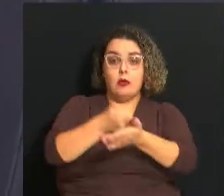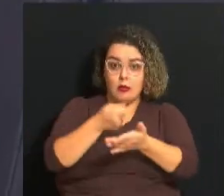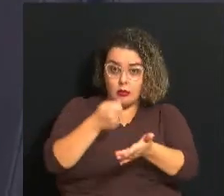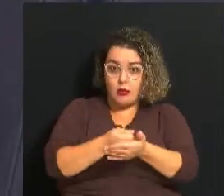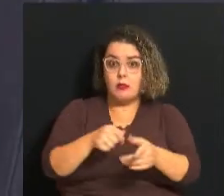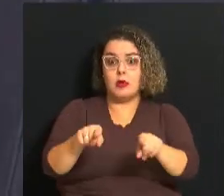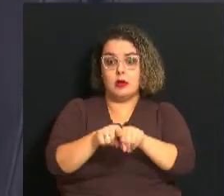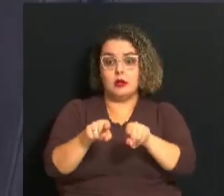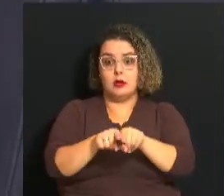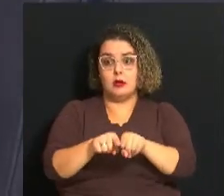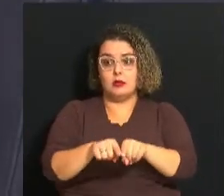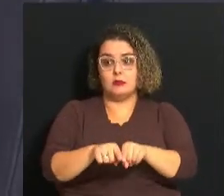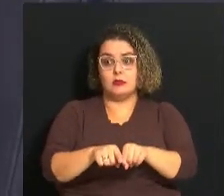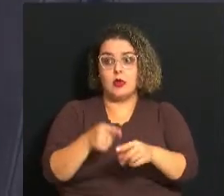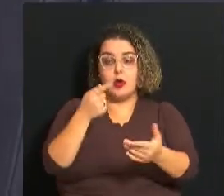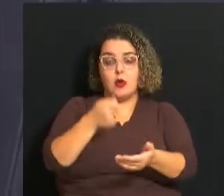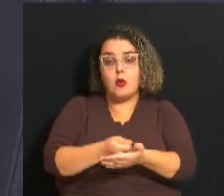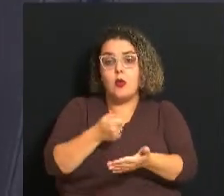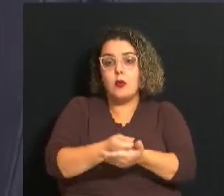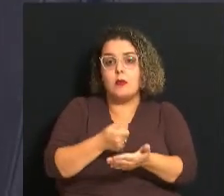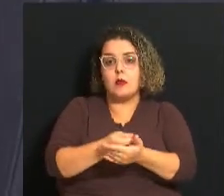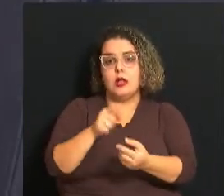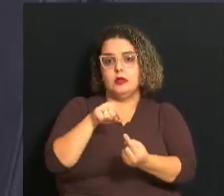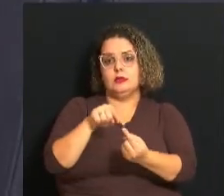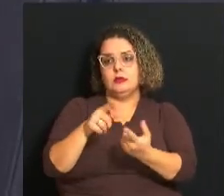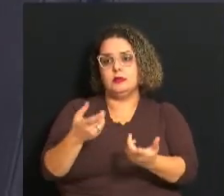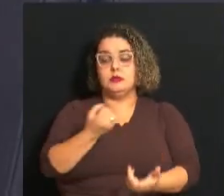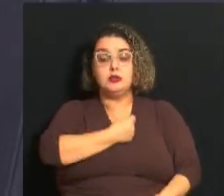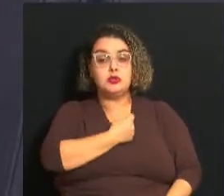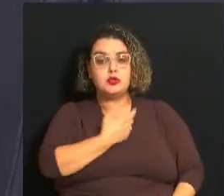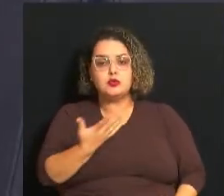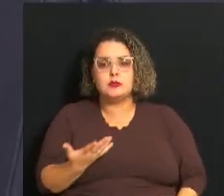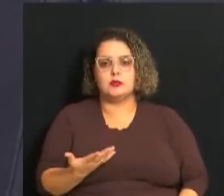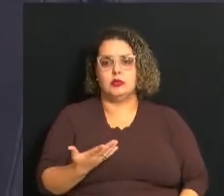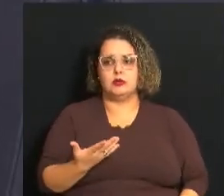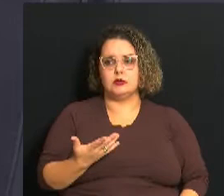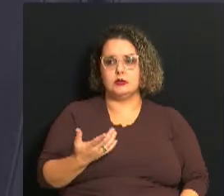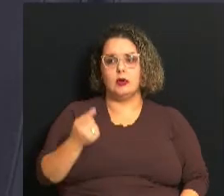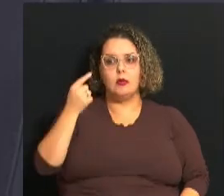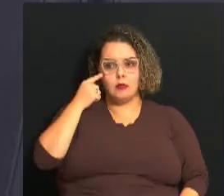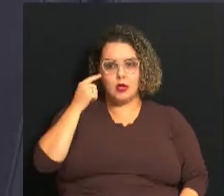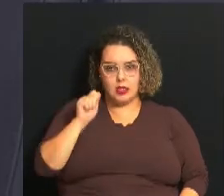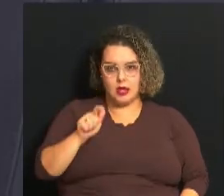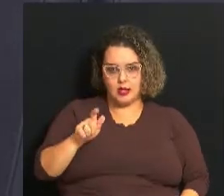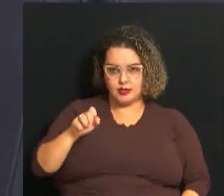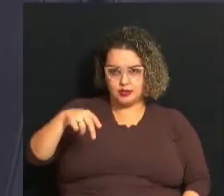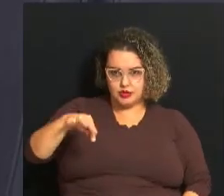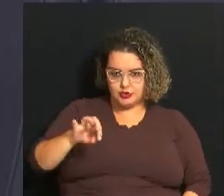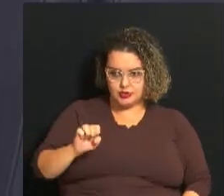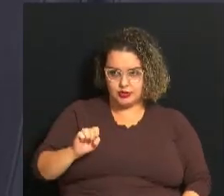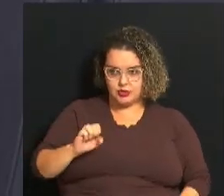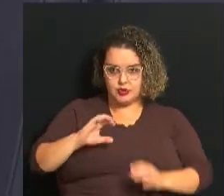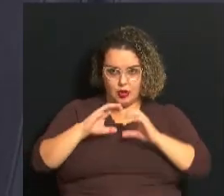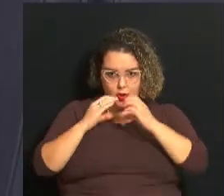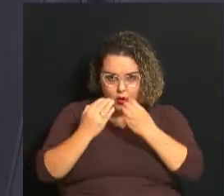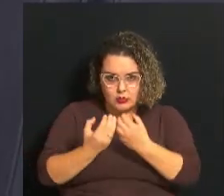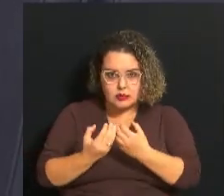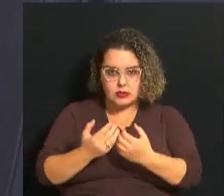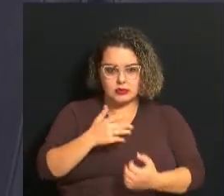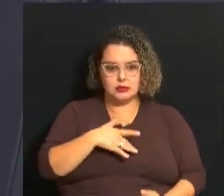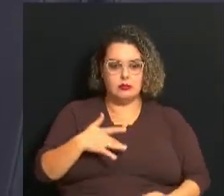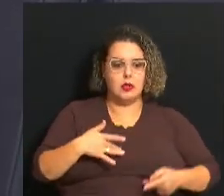a exigir o cumprimento dessas metas Imagine as agentes comunitárias de saúde tá certo que tem que visitar